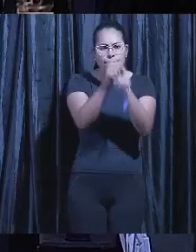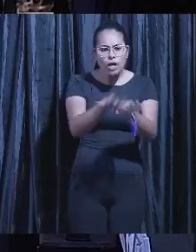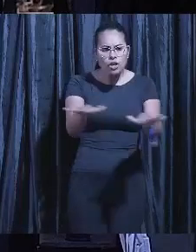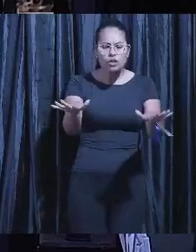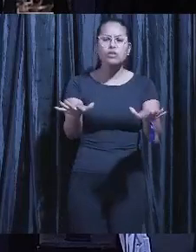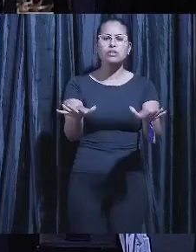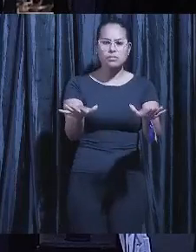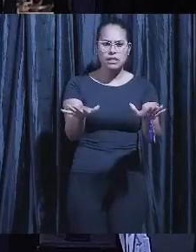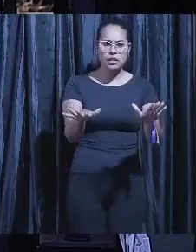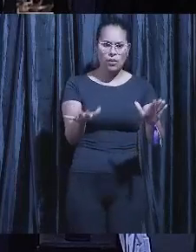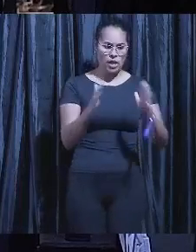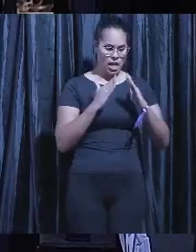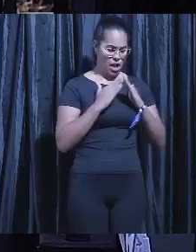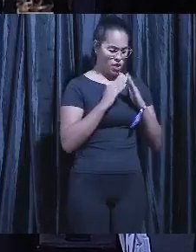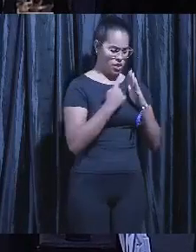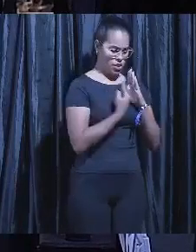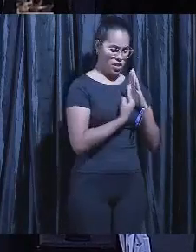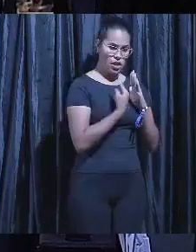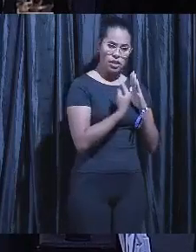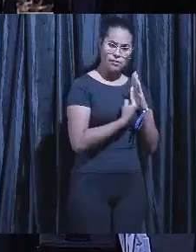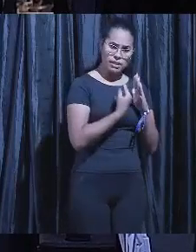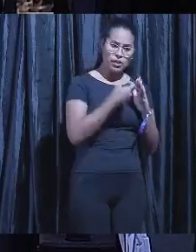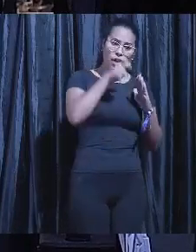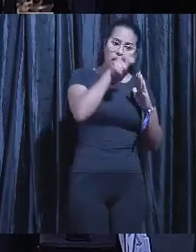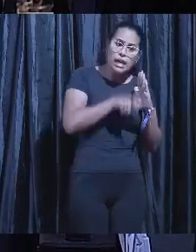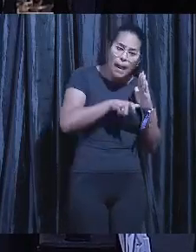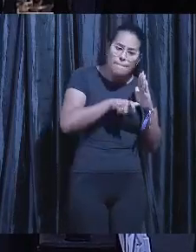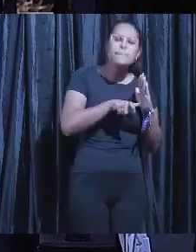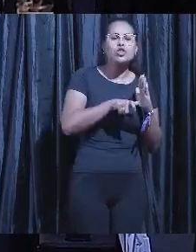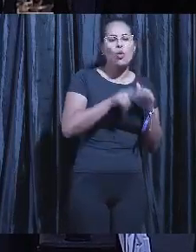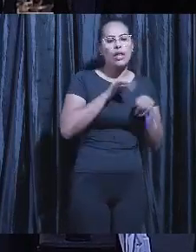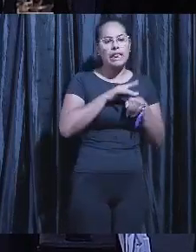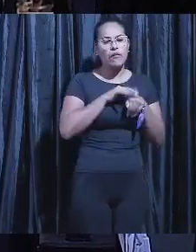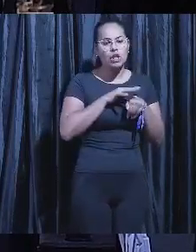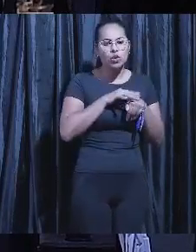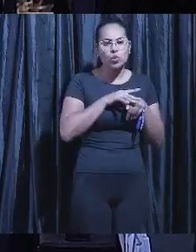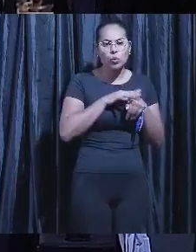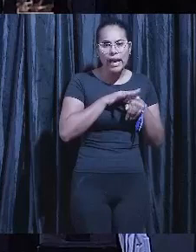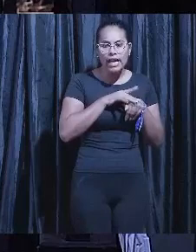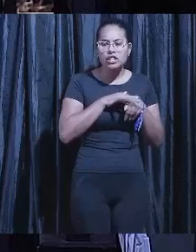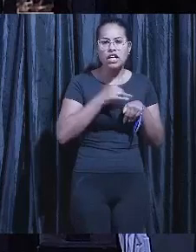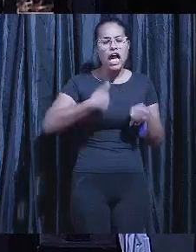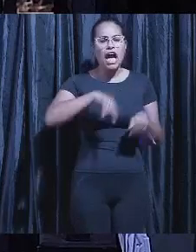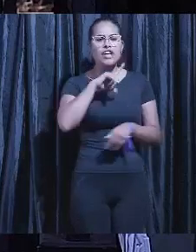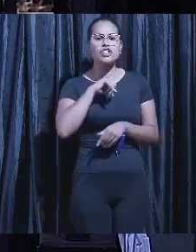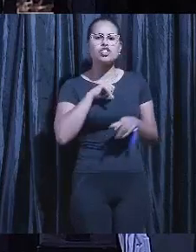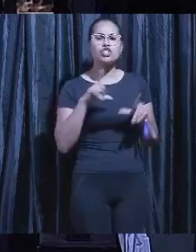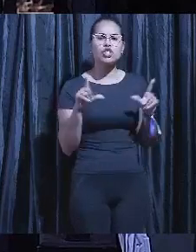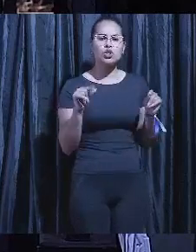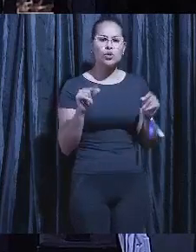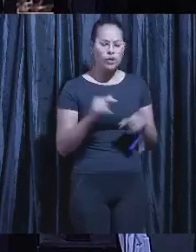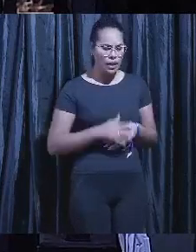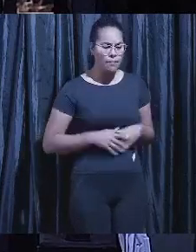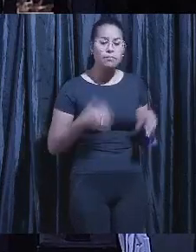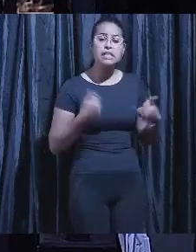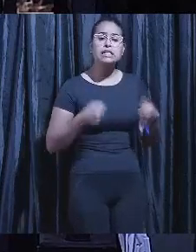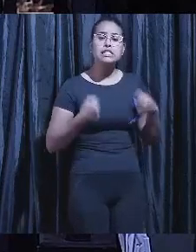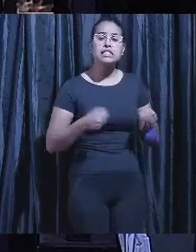isolamento domiciliar, quando a pessoa estava doente, a gente tinha, que era estar em outro